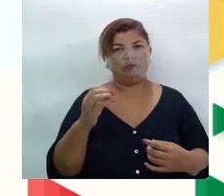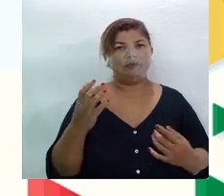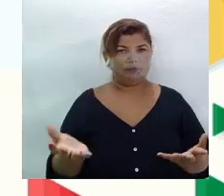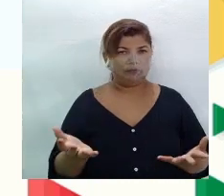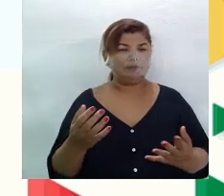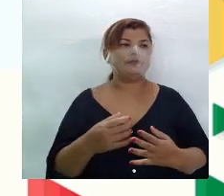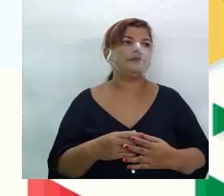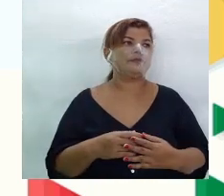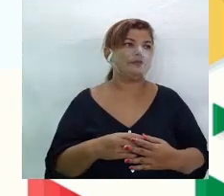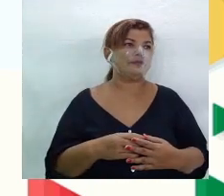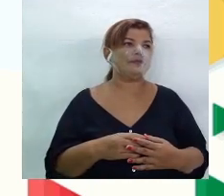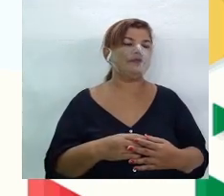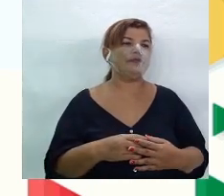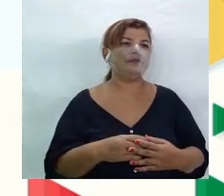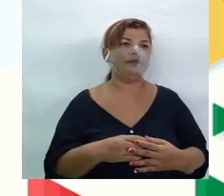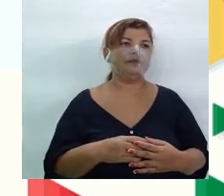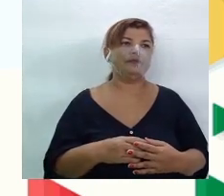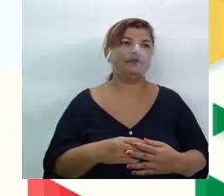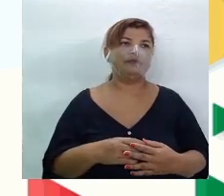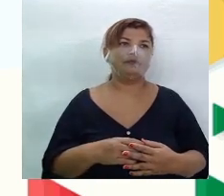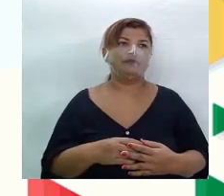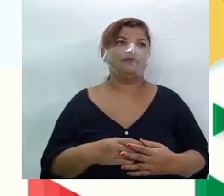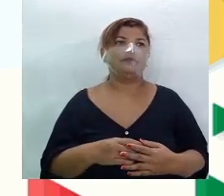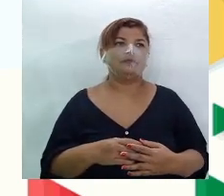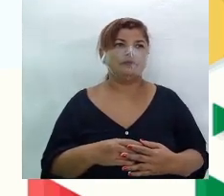aqui, poderia, por favor, ler, professor? Sr. Jamerson?